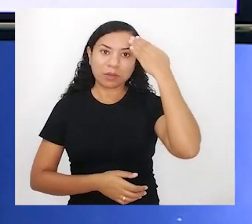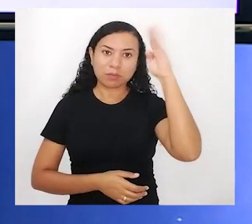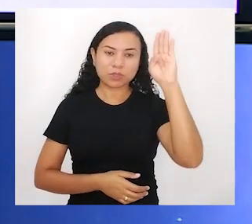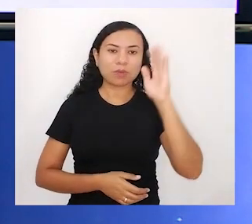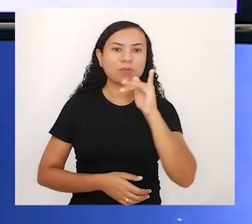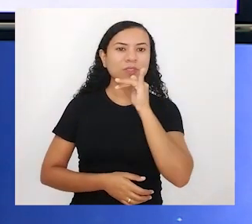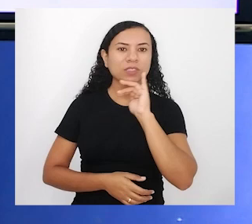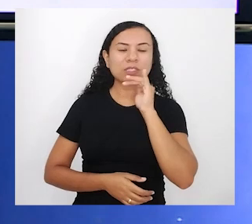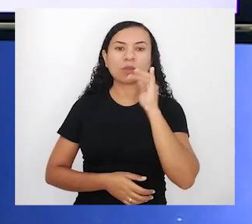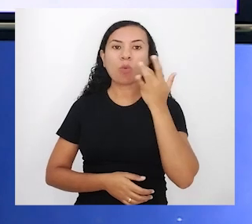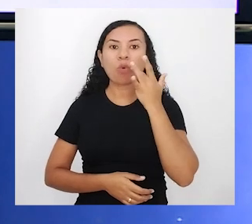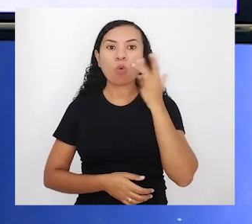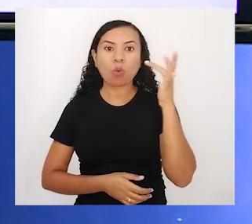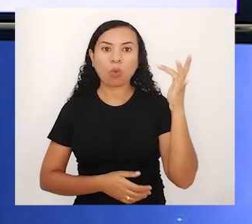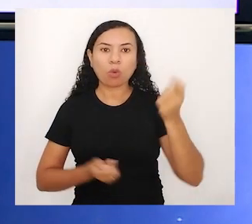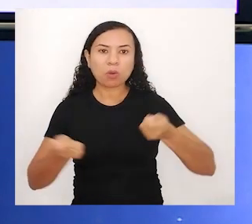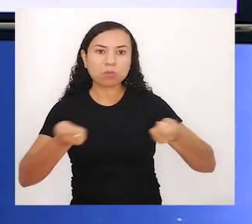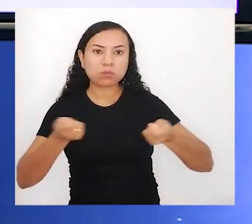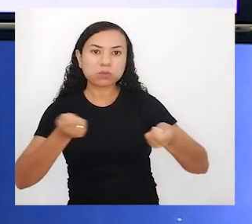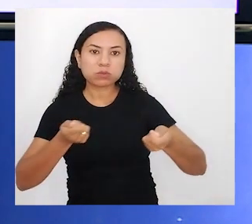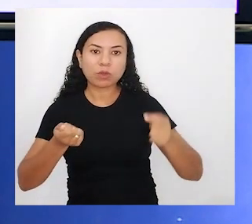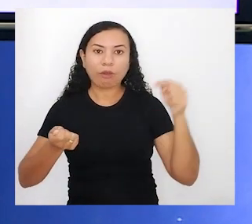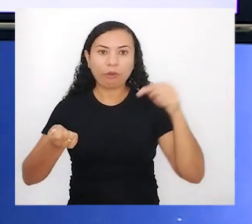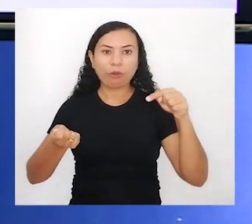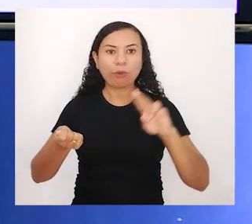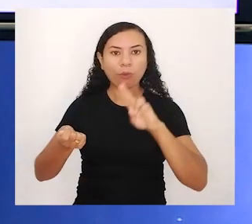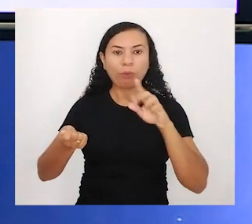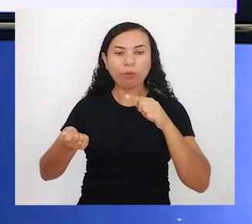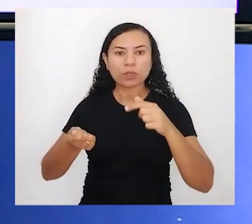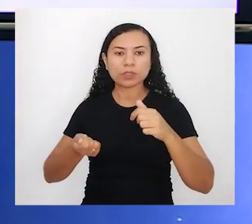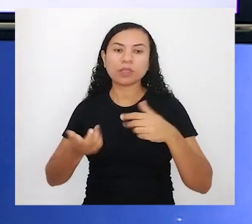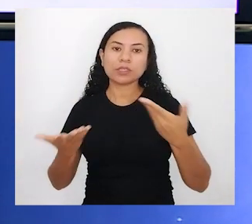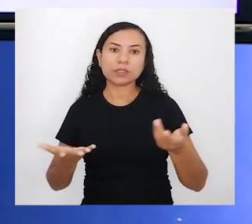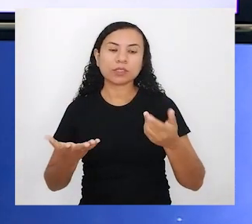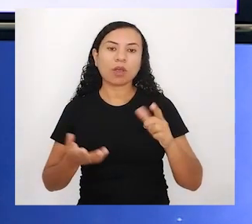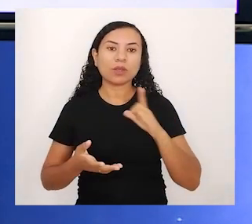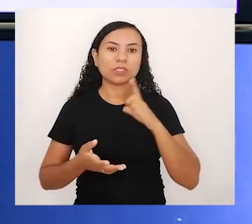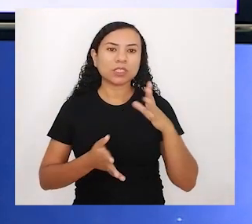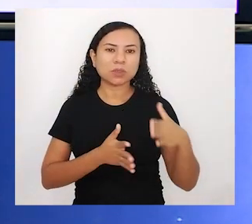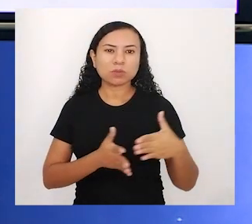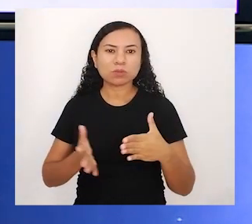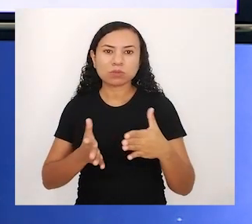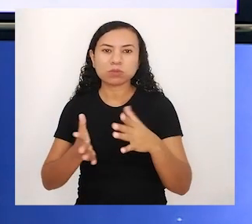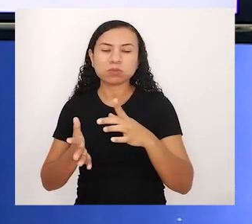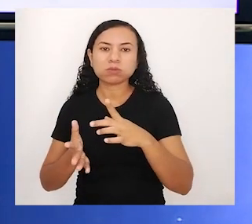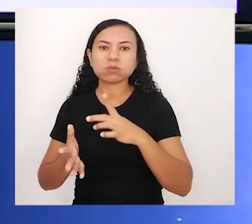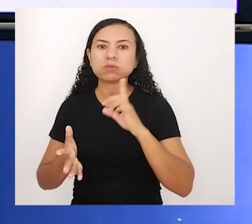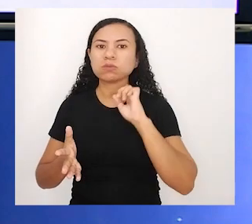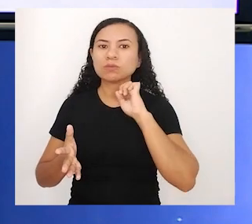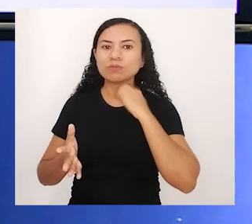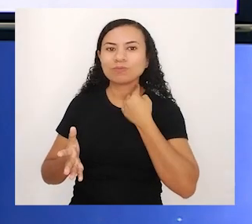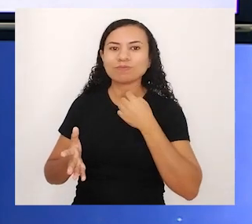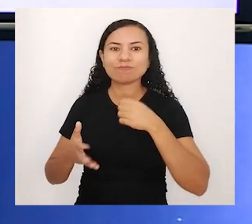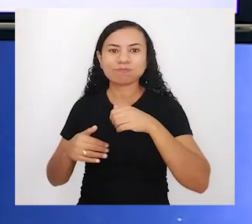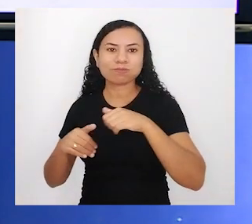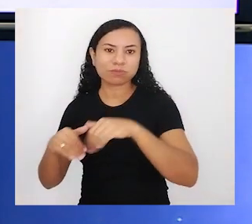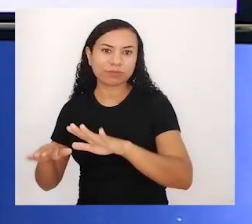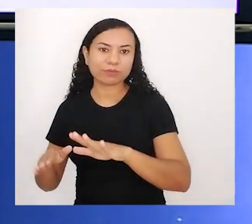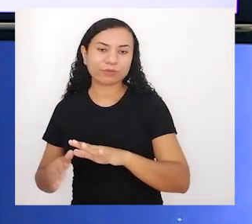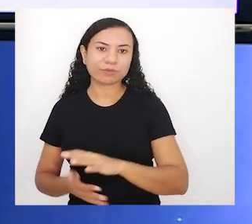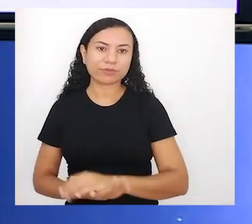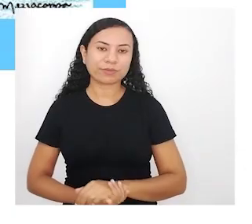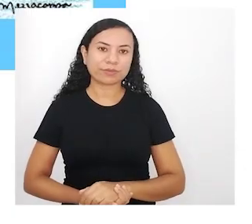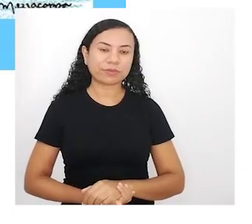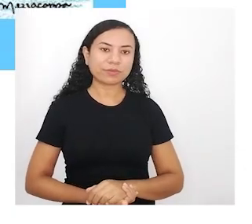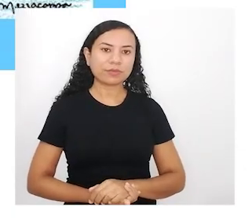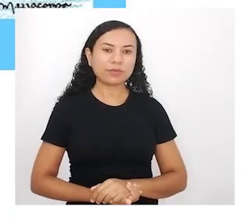a purificação do ouro é utilizado o mercúrio. Então o acúmulo desse mercúrio nos rios é um problema ambiental.